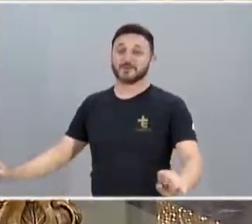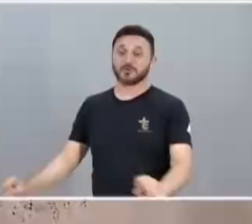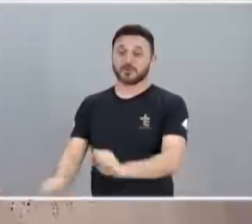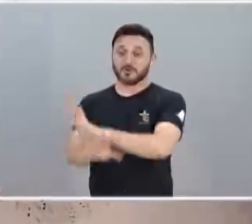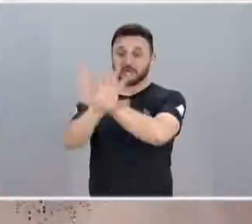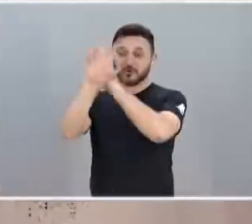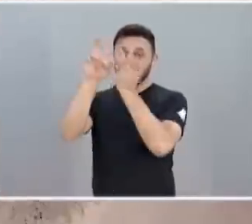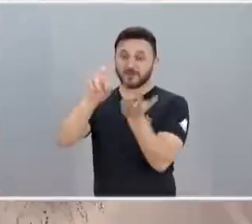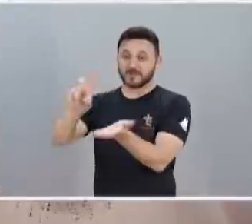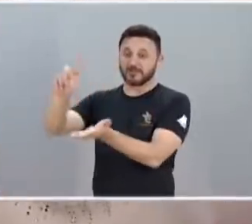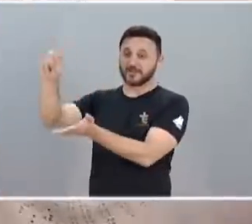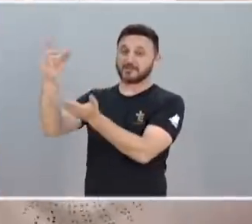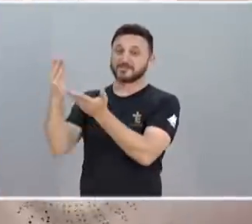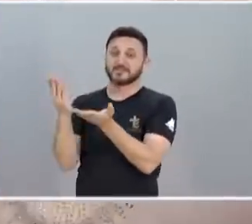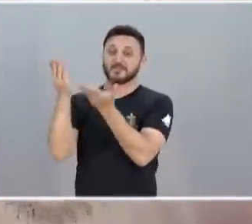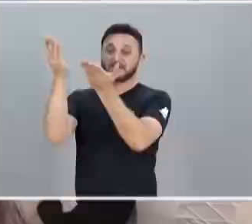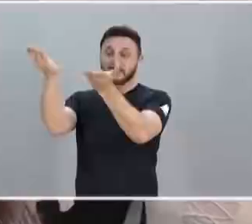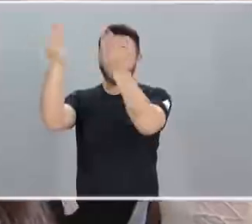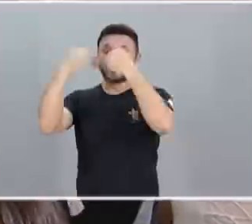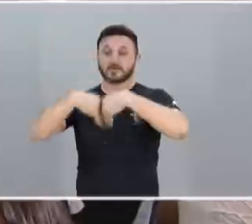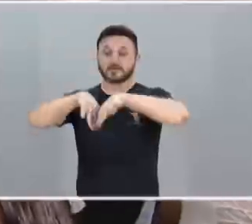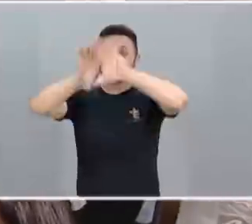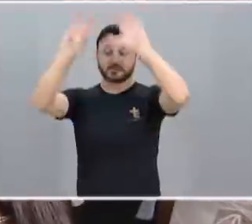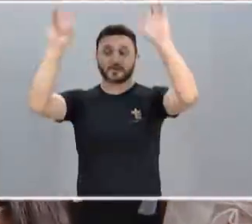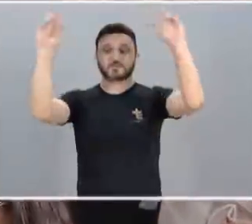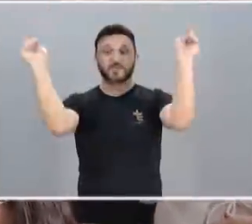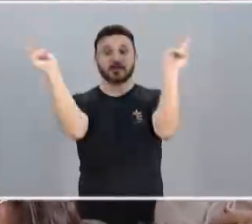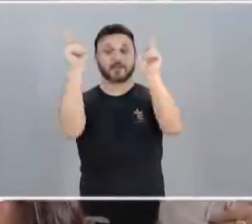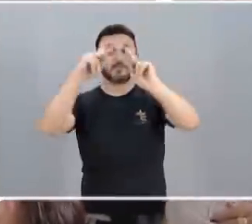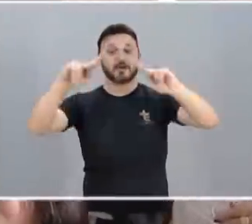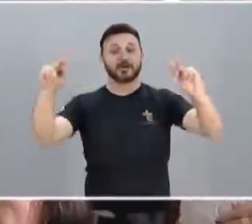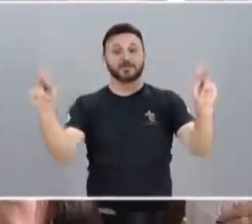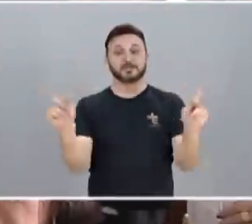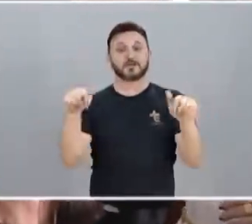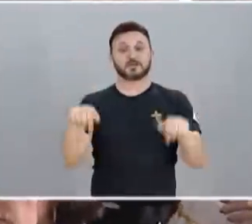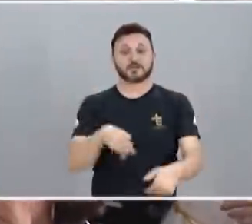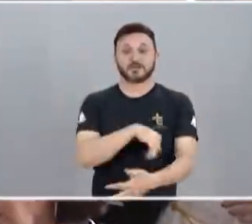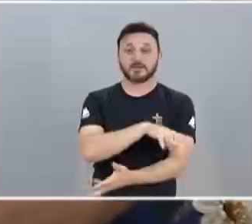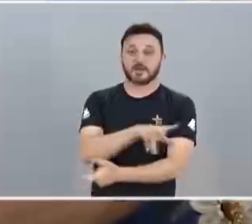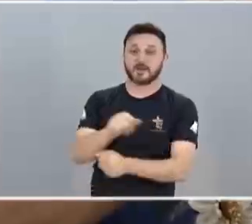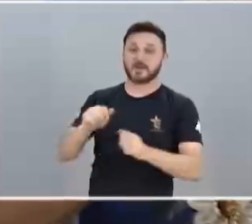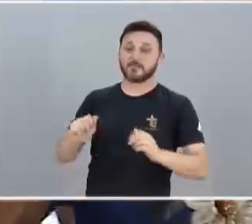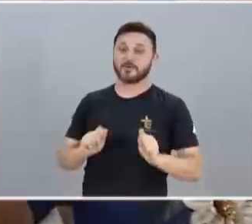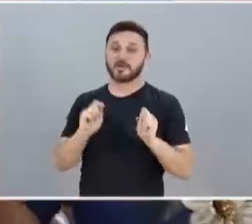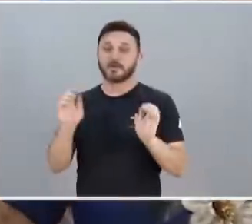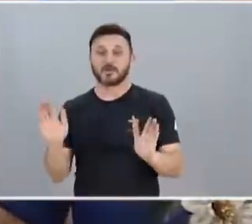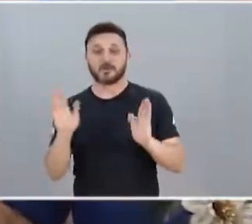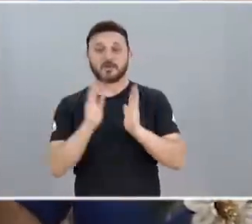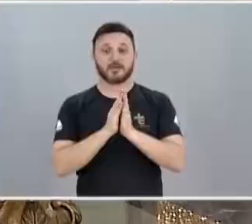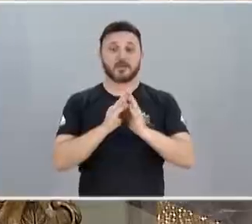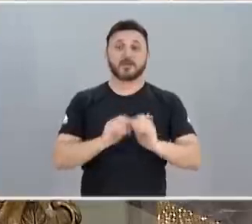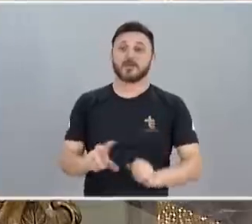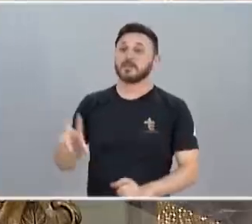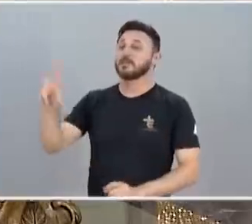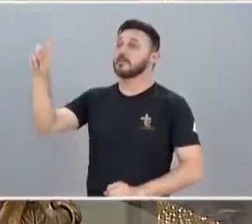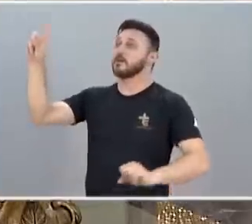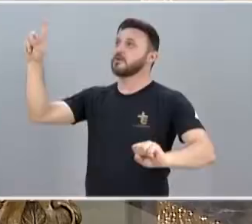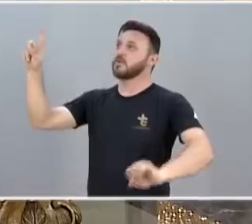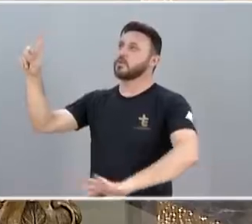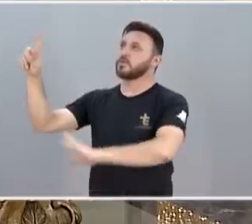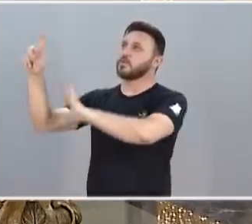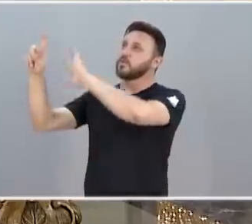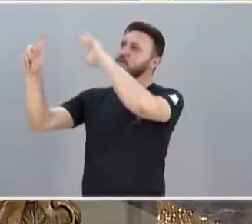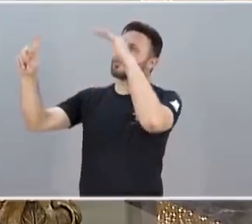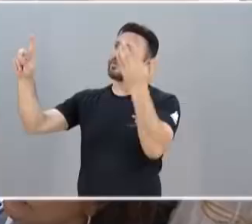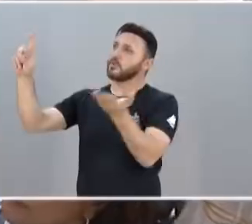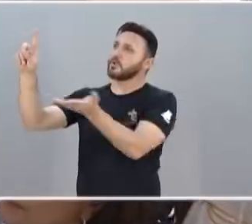agradecemos. Glória a Deus lá nos céus e paz aos seus amém. Bem forte.